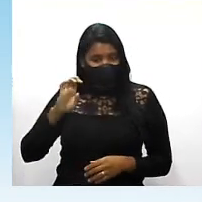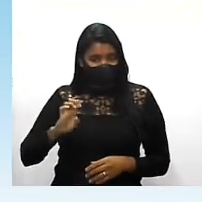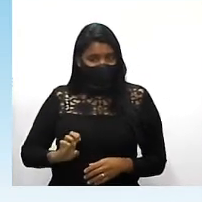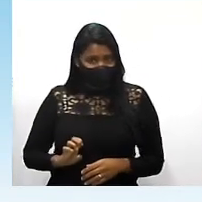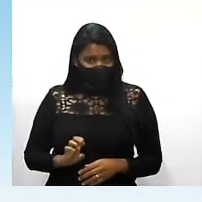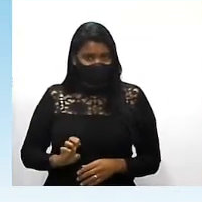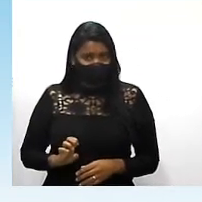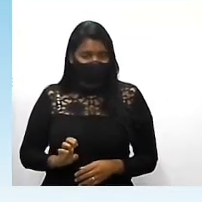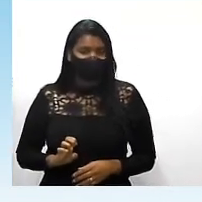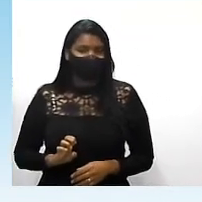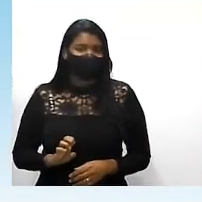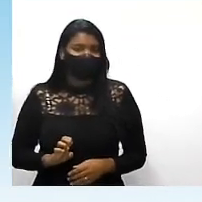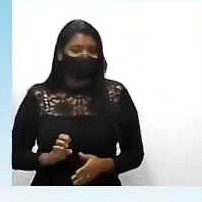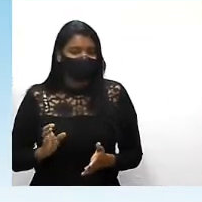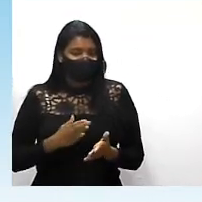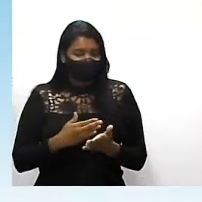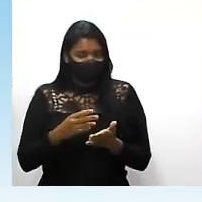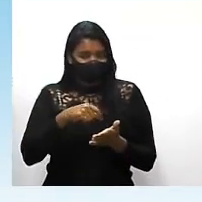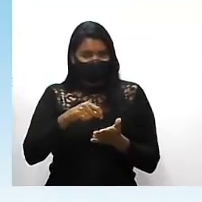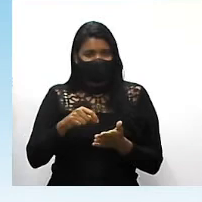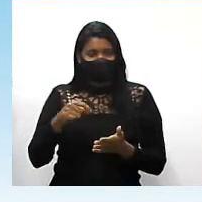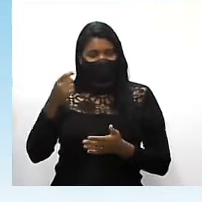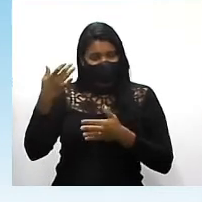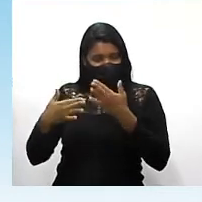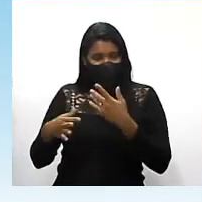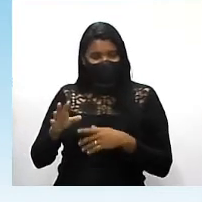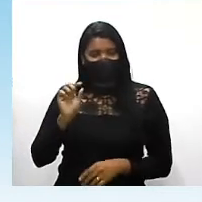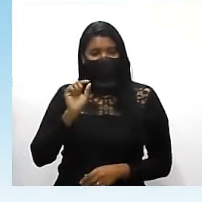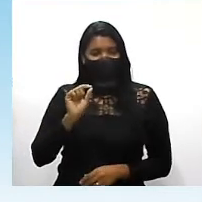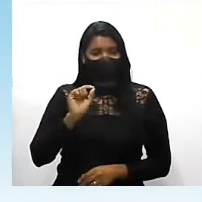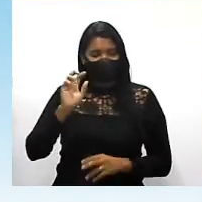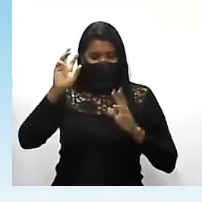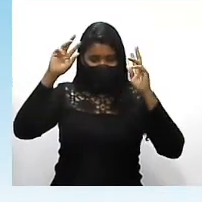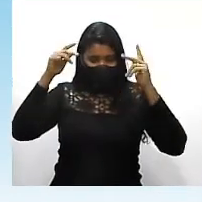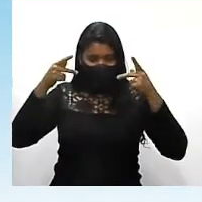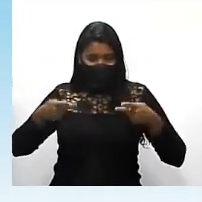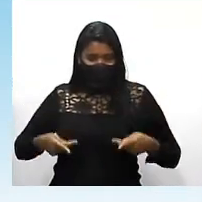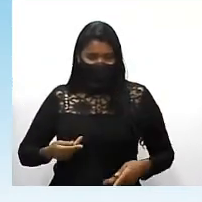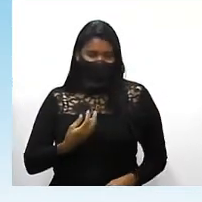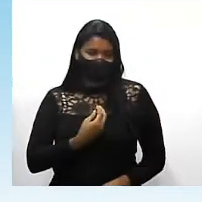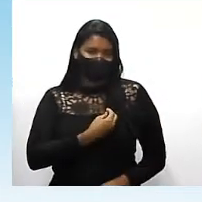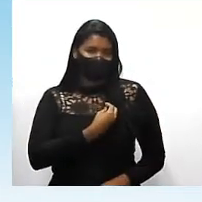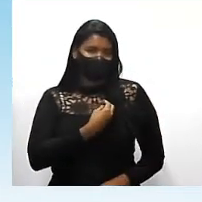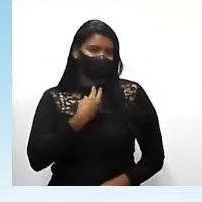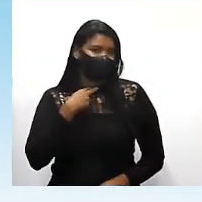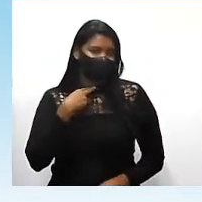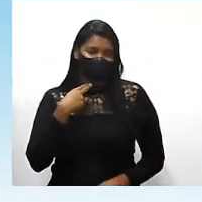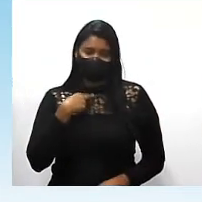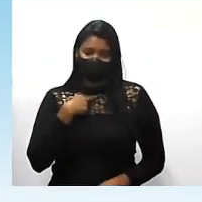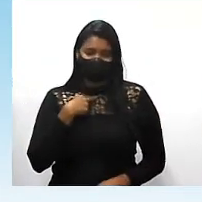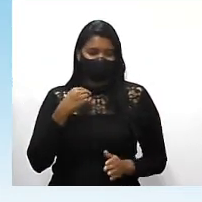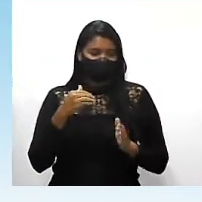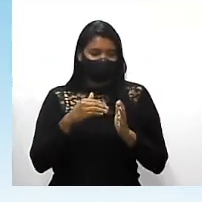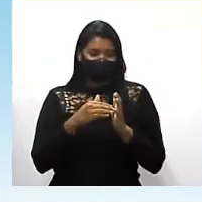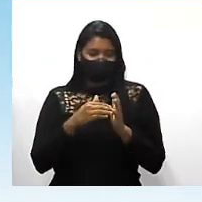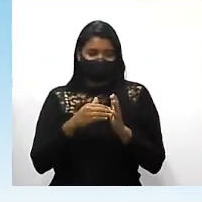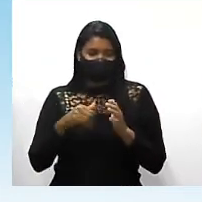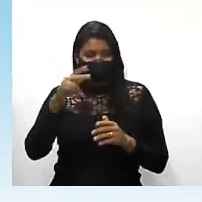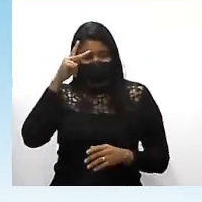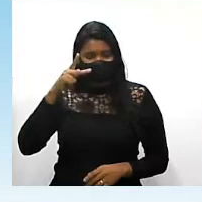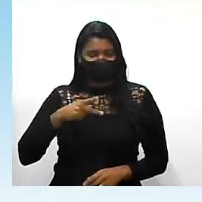Peter Singer, na velha ética diria que o ser humano, a vida do ser humano não pode ser tirada nem por si mesmo nem pelo